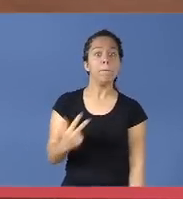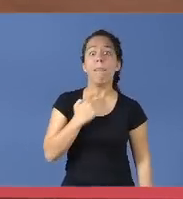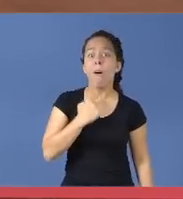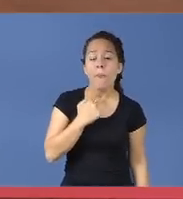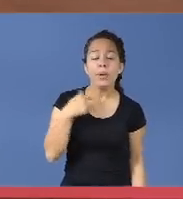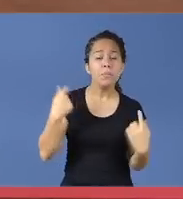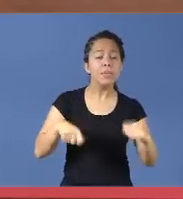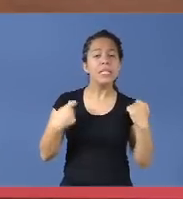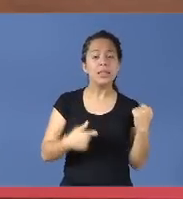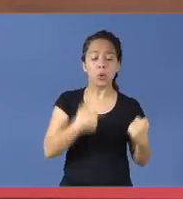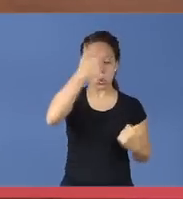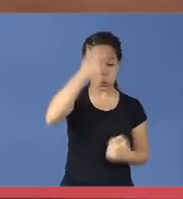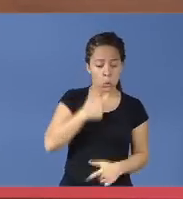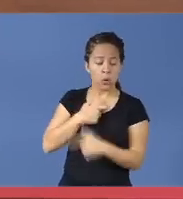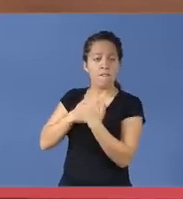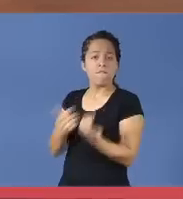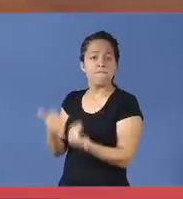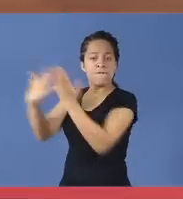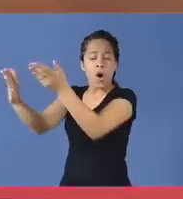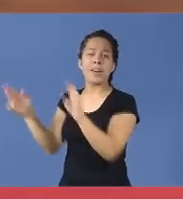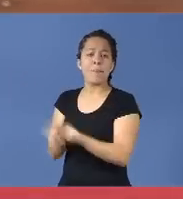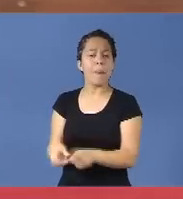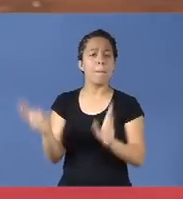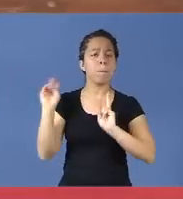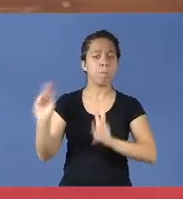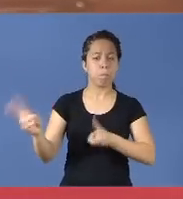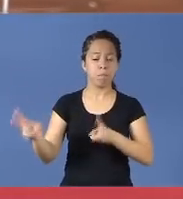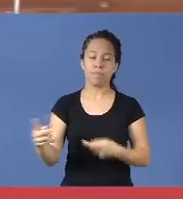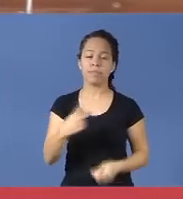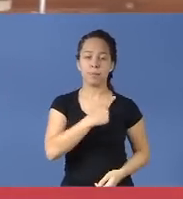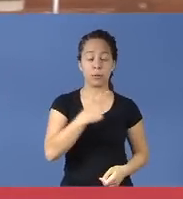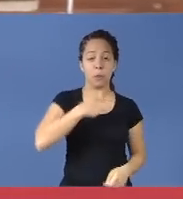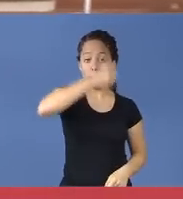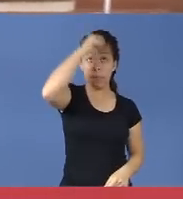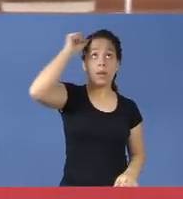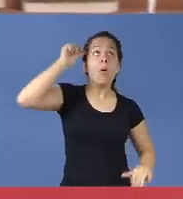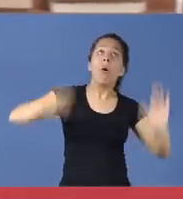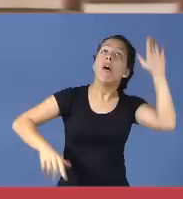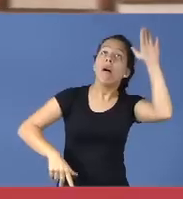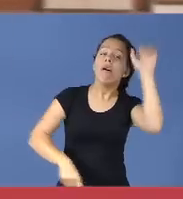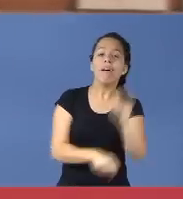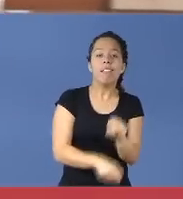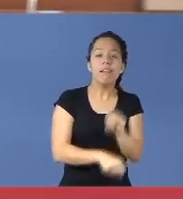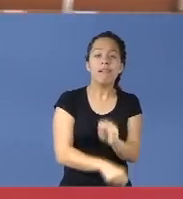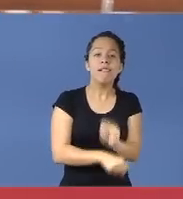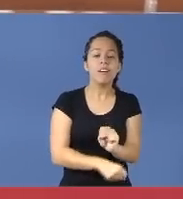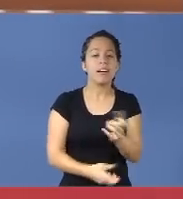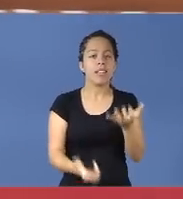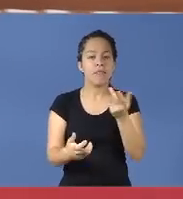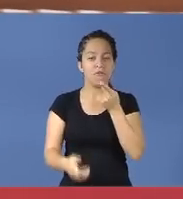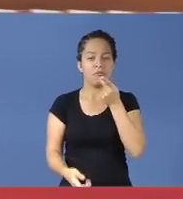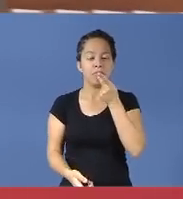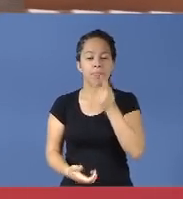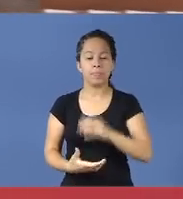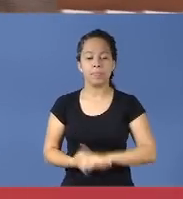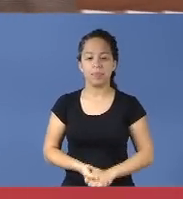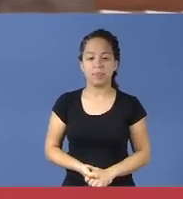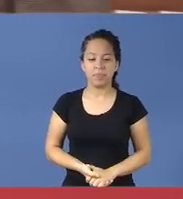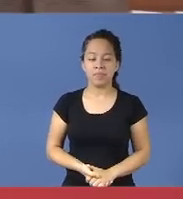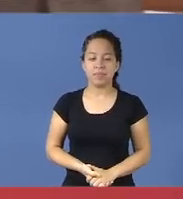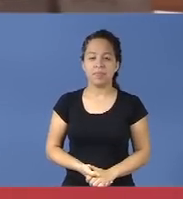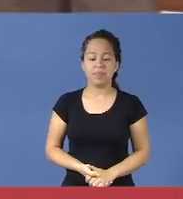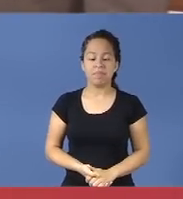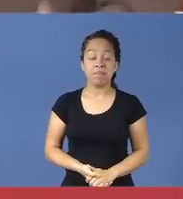aceitar isso. Pastor Amadeu, daqui um pouco vai para lá, que é o que todo mundo está querendo ouvir. Os